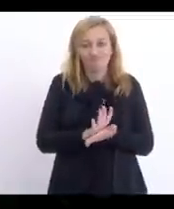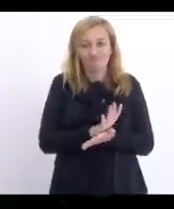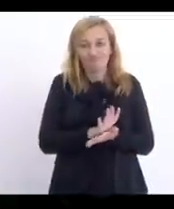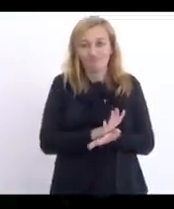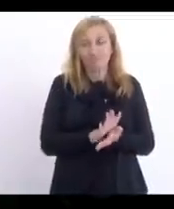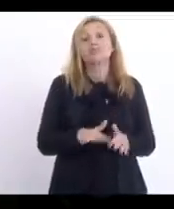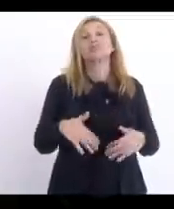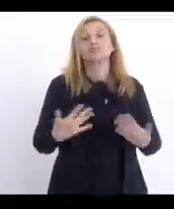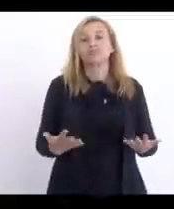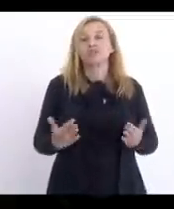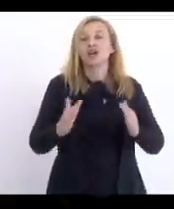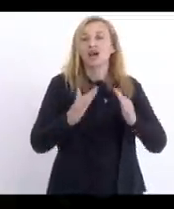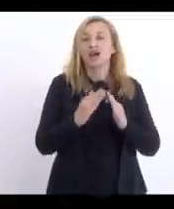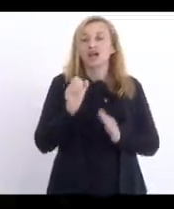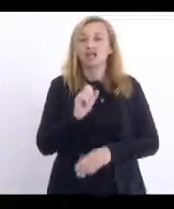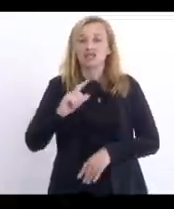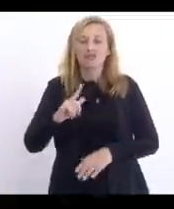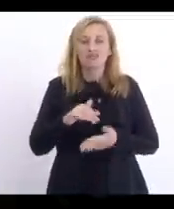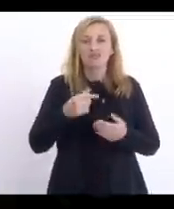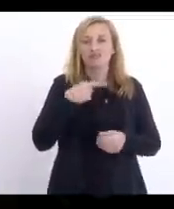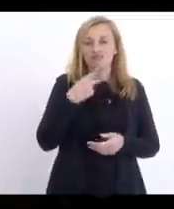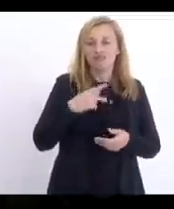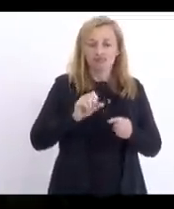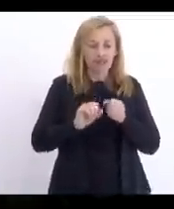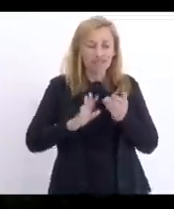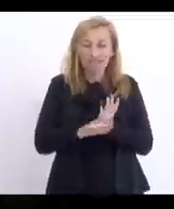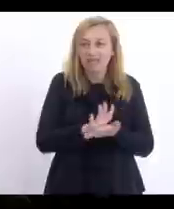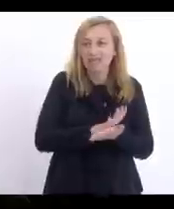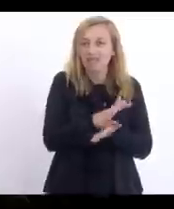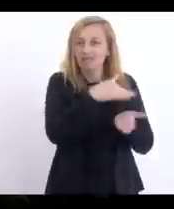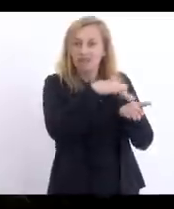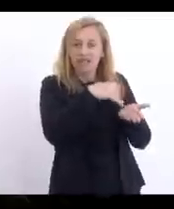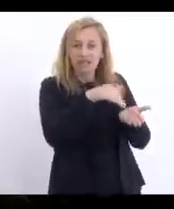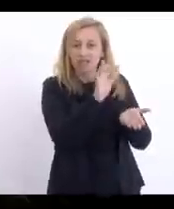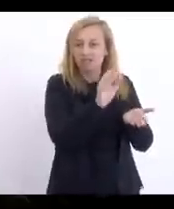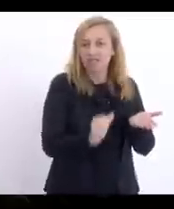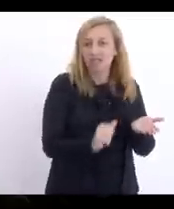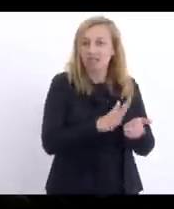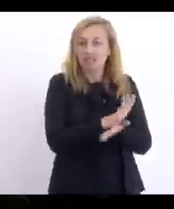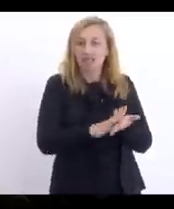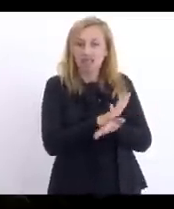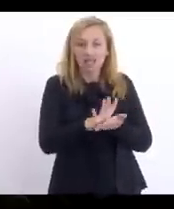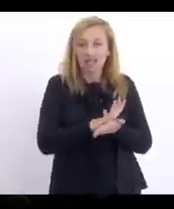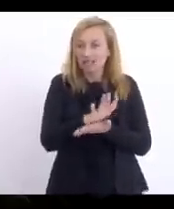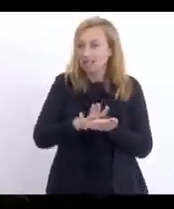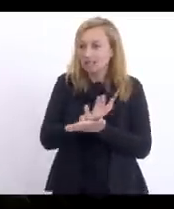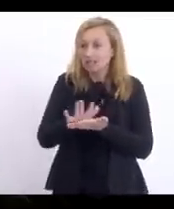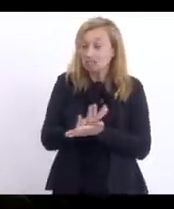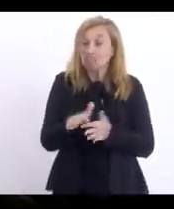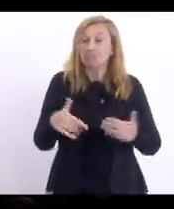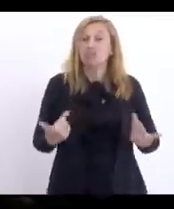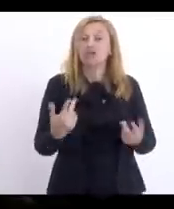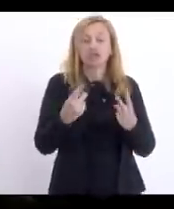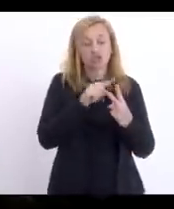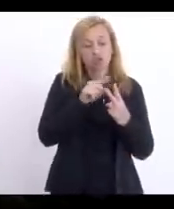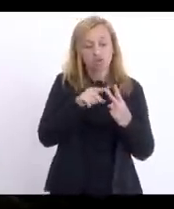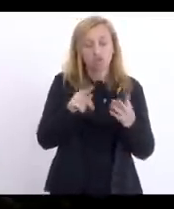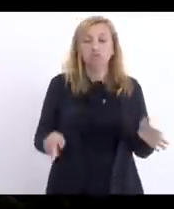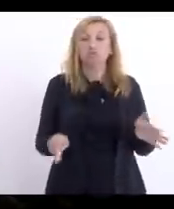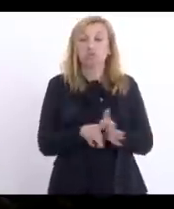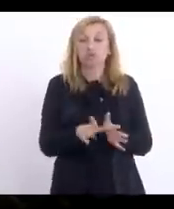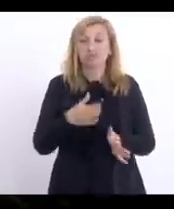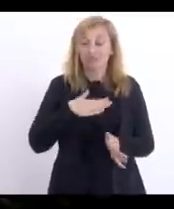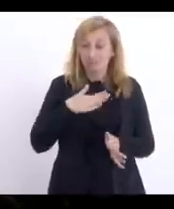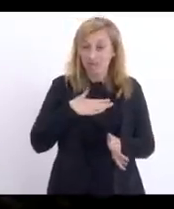E aí a Casa Civil não fala nada, a Fazenda não fala nada, a Comissarf não fala nada. Então, para mim, esses dois projetos